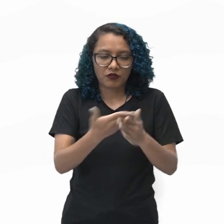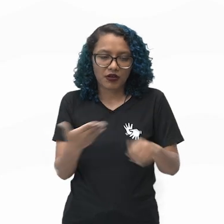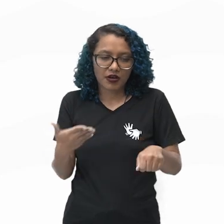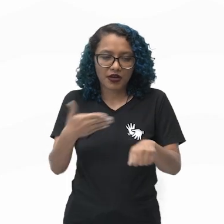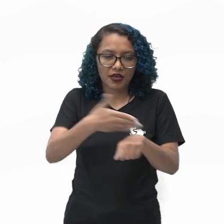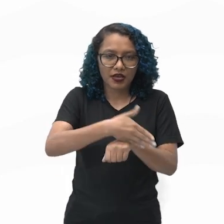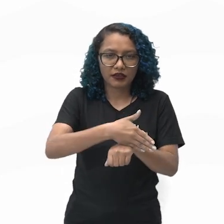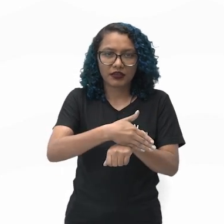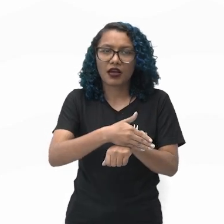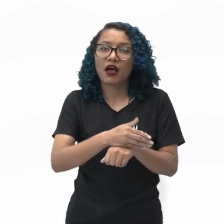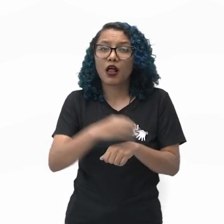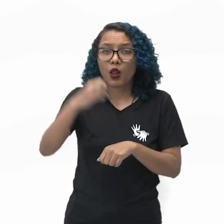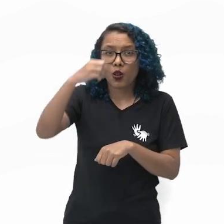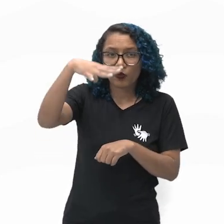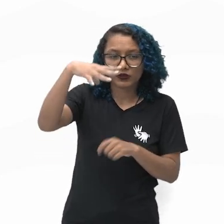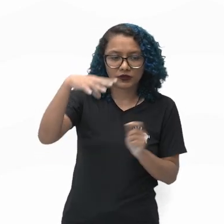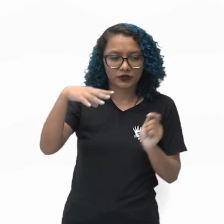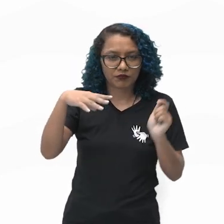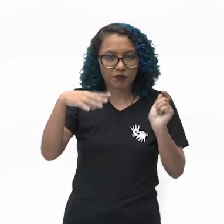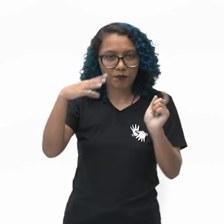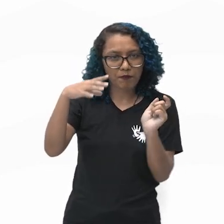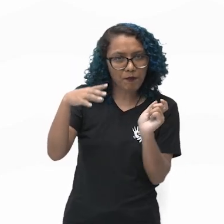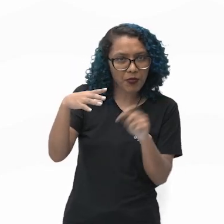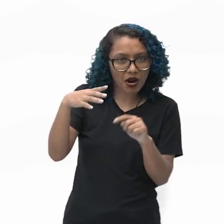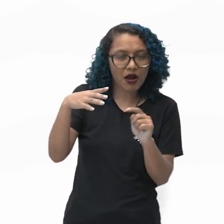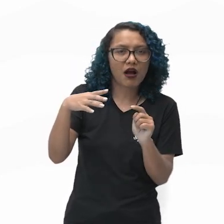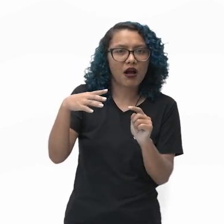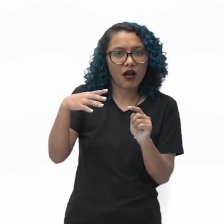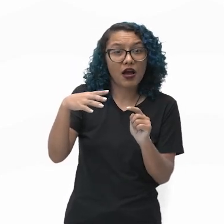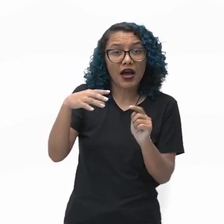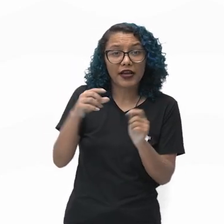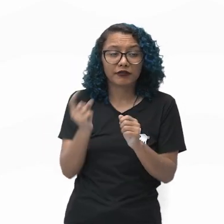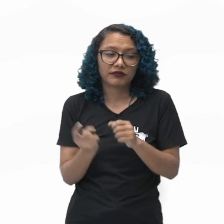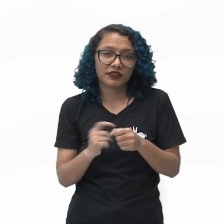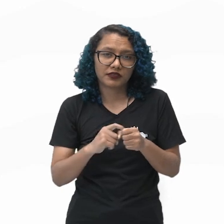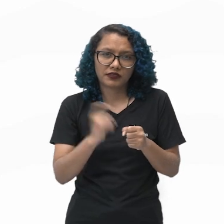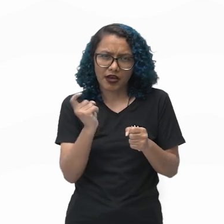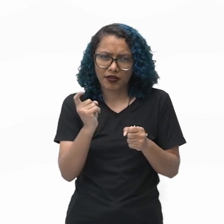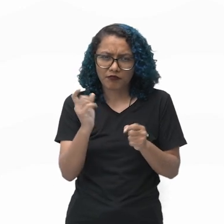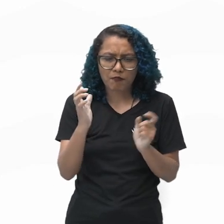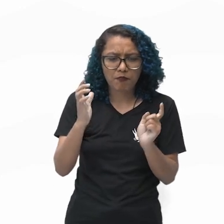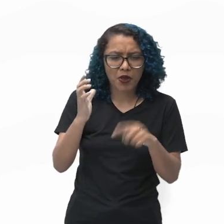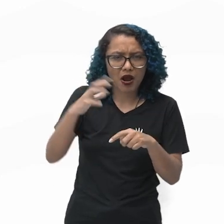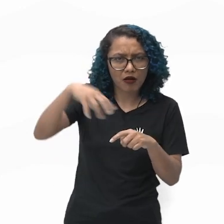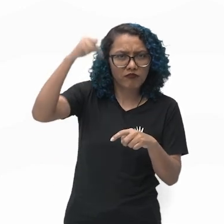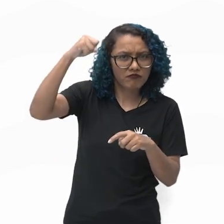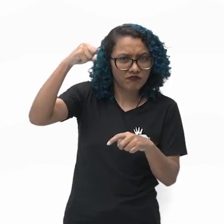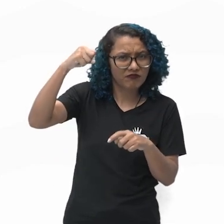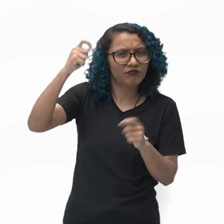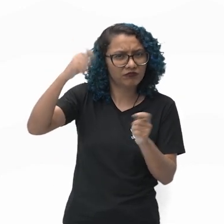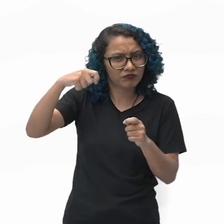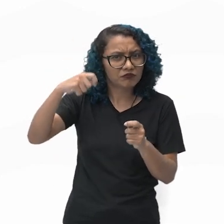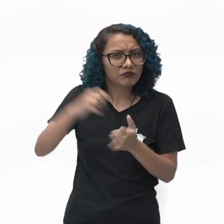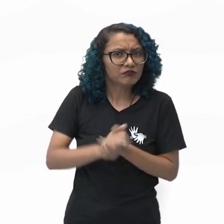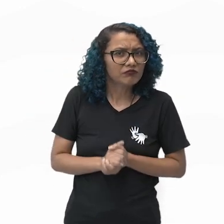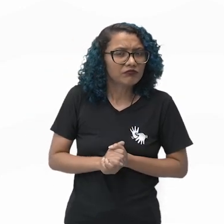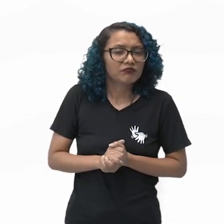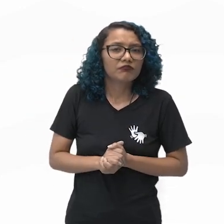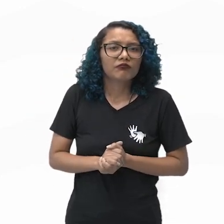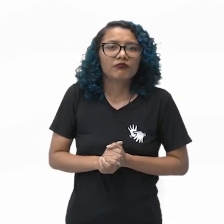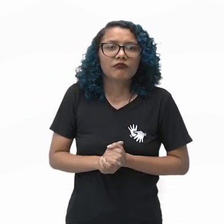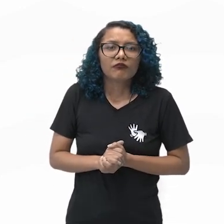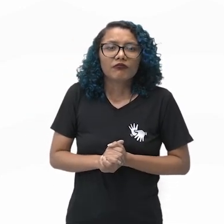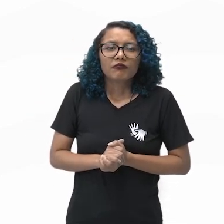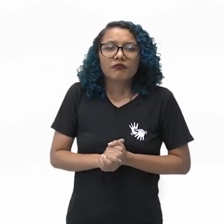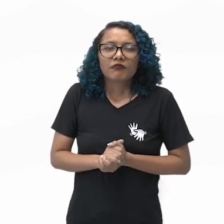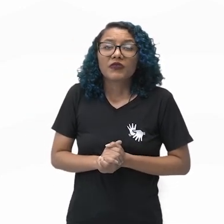sair desliga essa luz? Eu sei que é uma instituição pública, uma escola, mas você aí, que